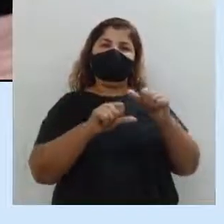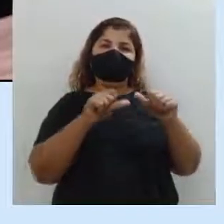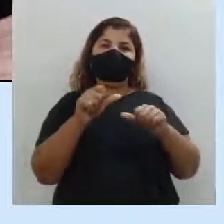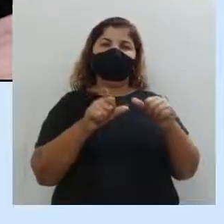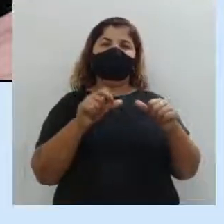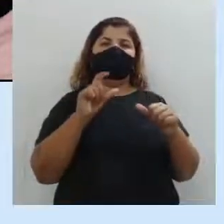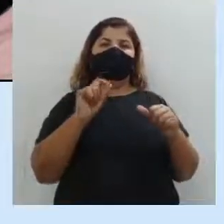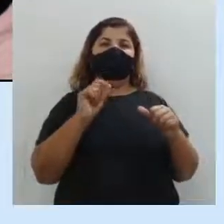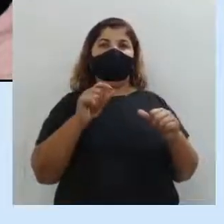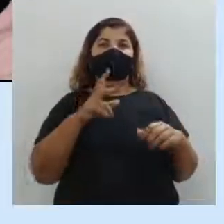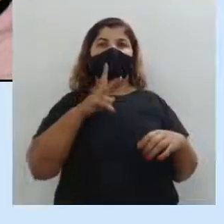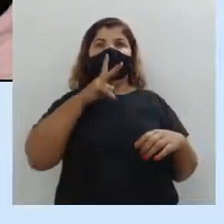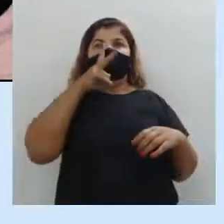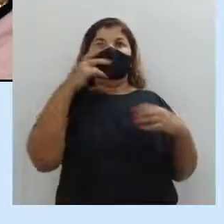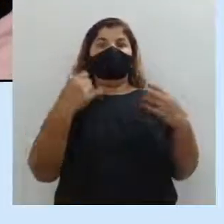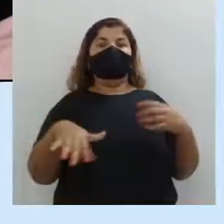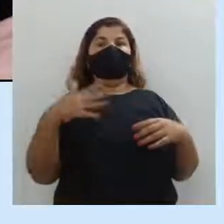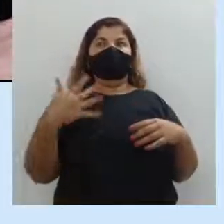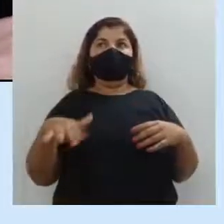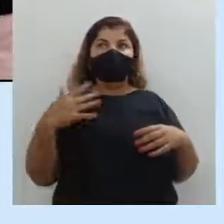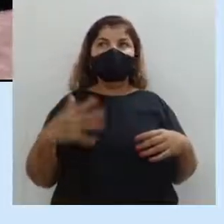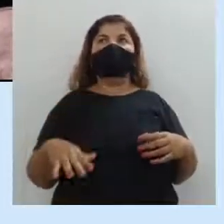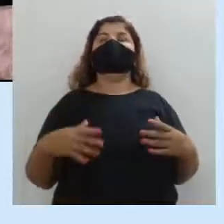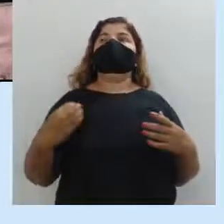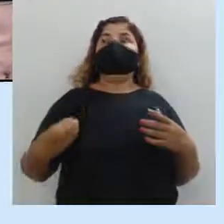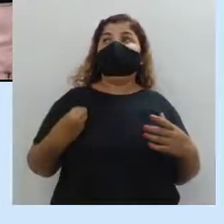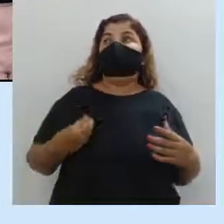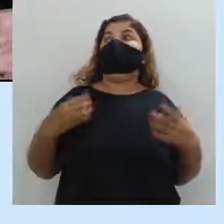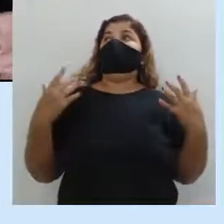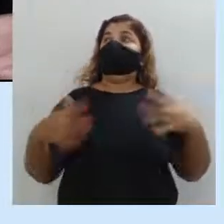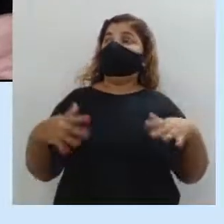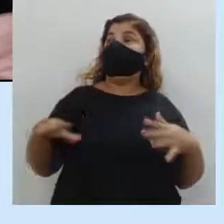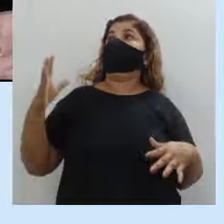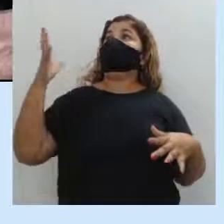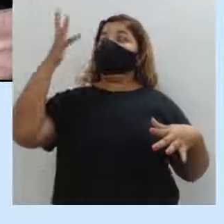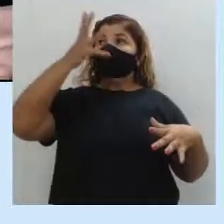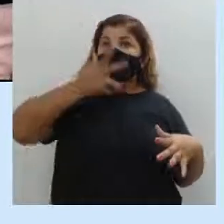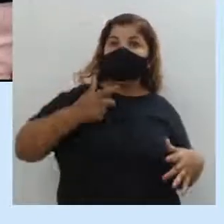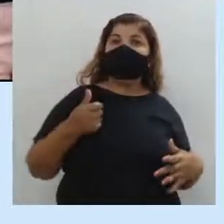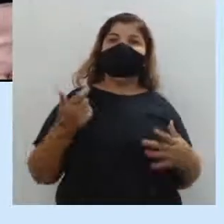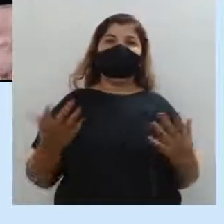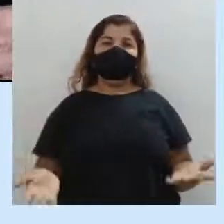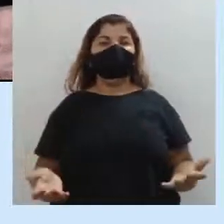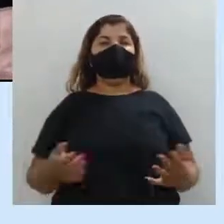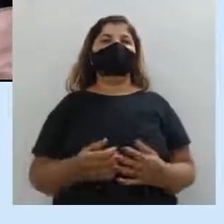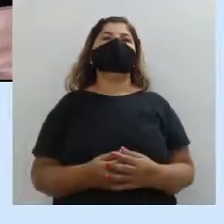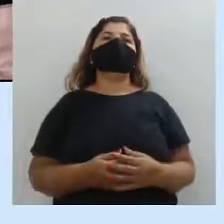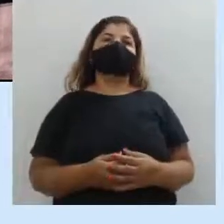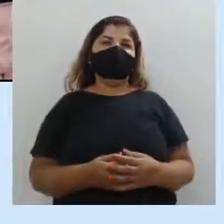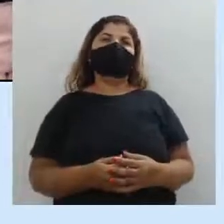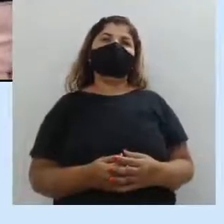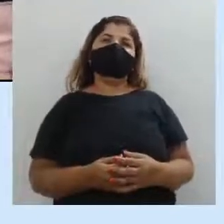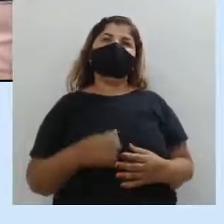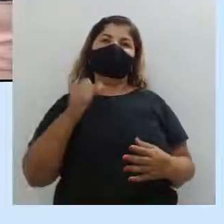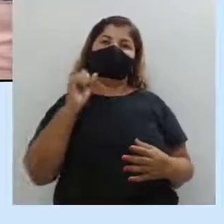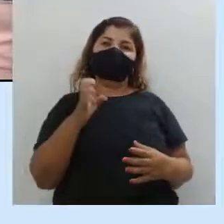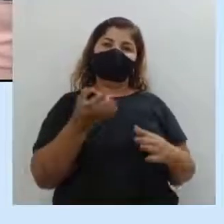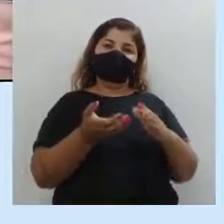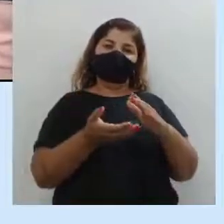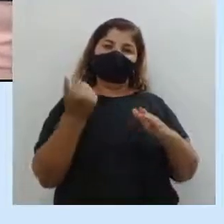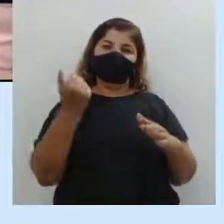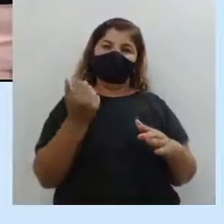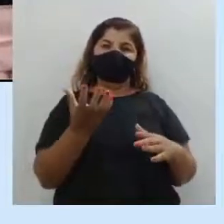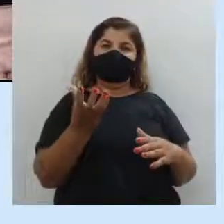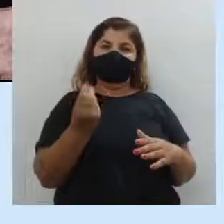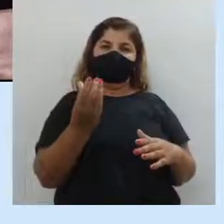de intensidade, tá? Então, é muito bonita. Percebam que eu posso retirar a palavra muito